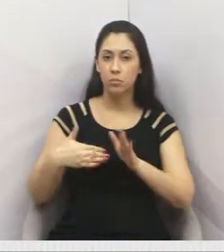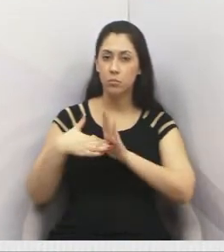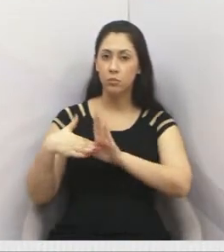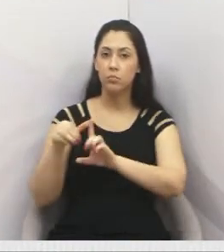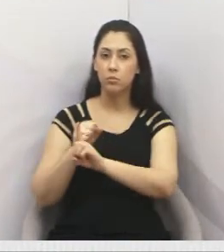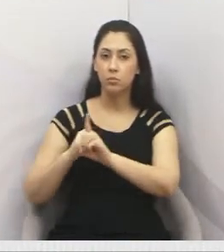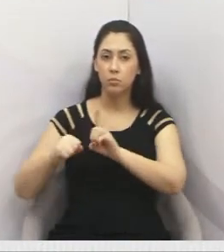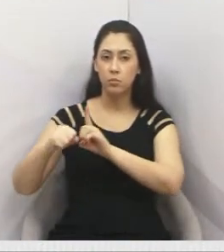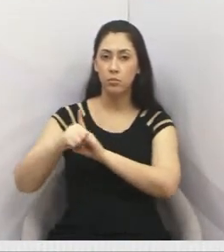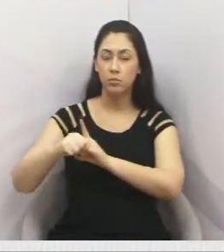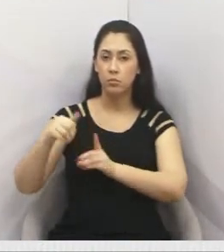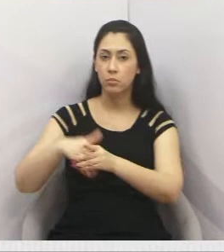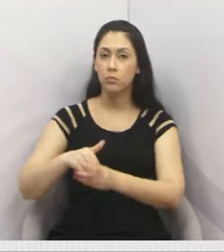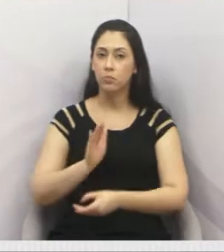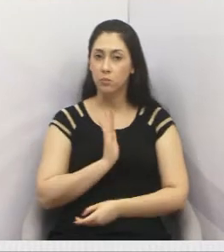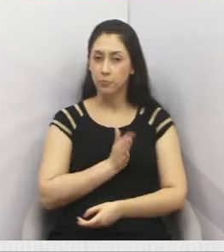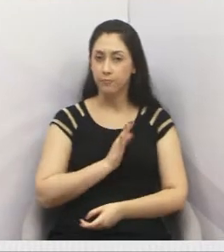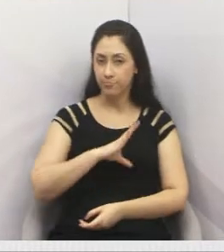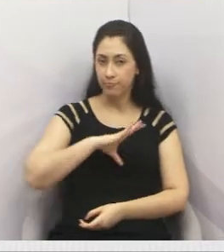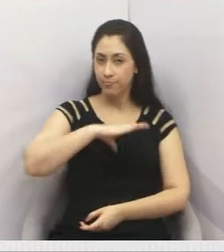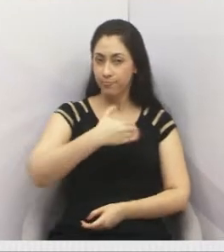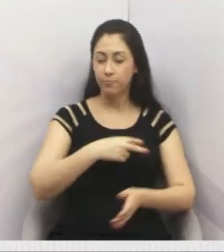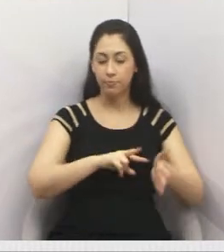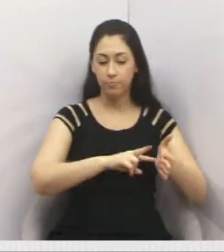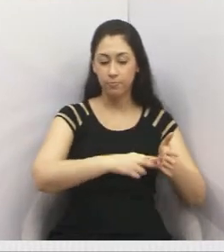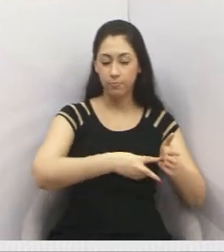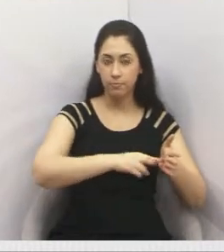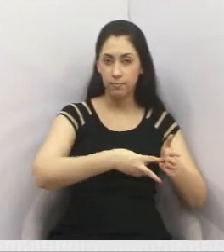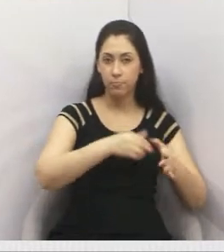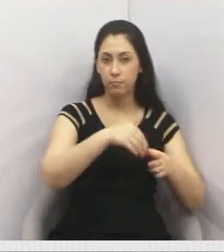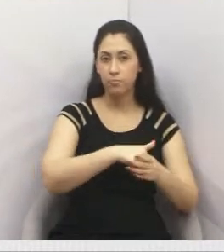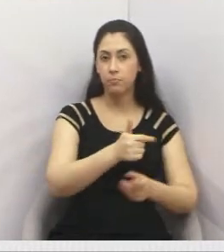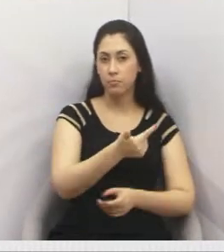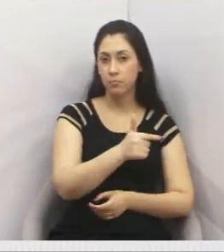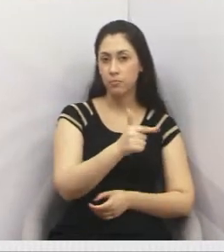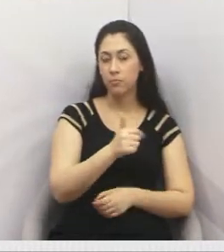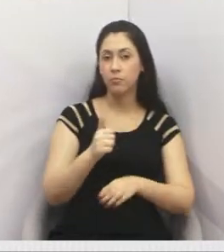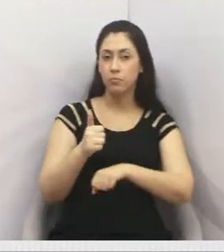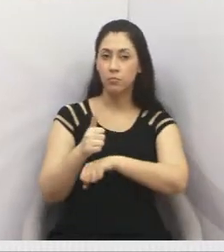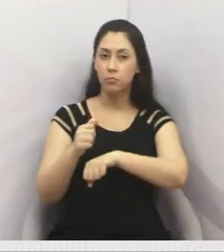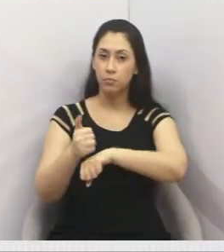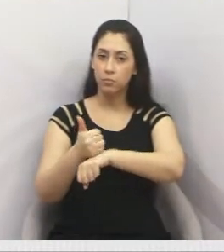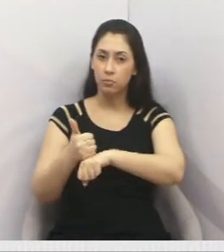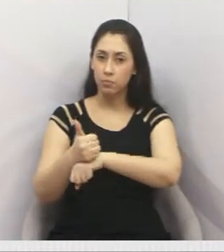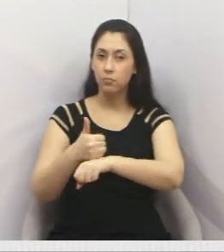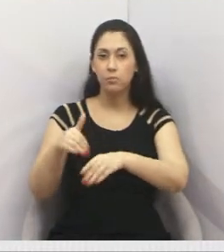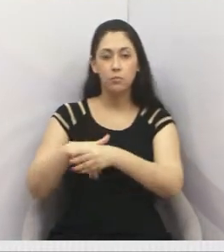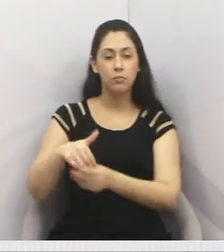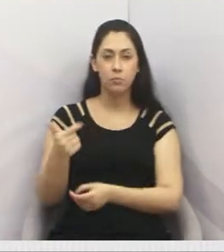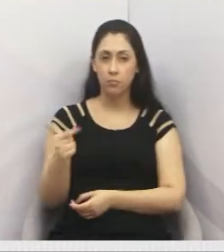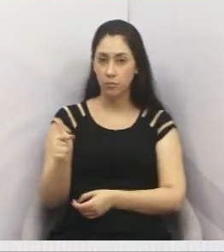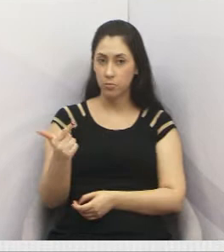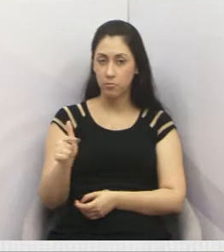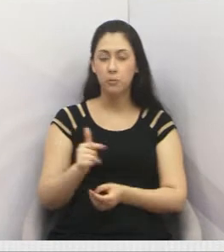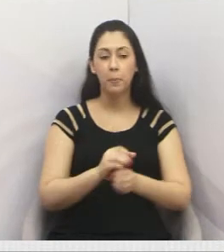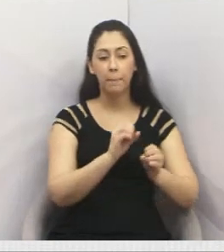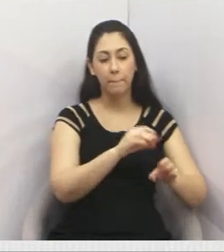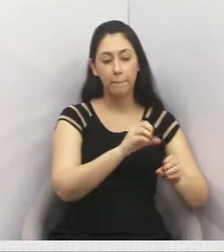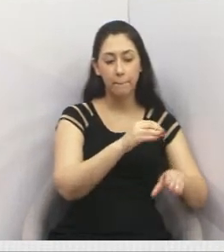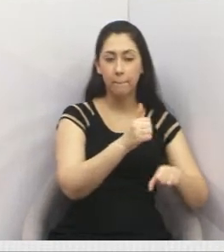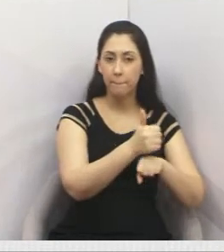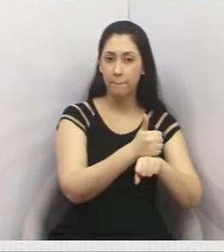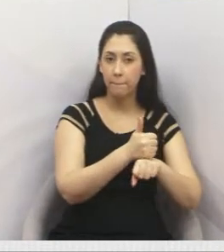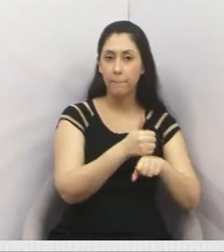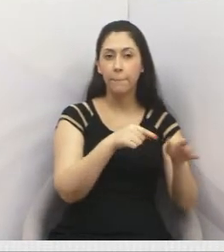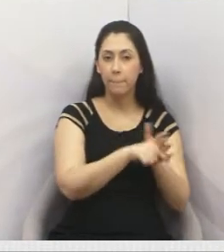Movimentos populares, Quilombo Coração Valente, entidades de classe sindical em branco, empresas ou entidades profissionais em branco, entidades acadêmicas e